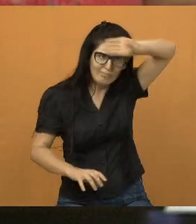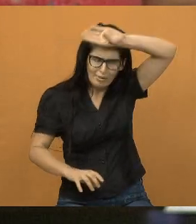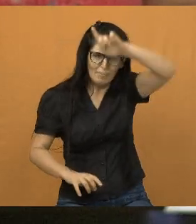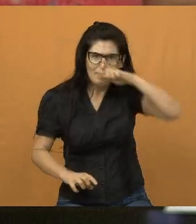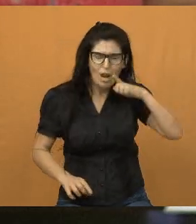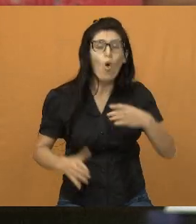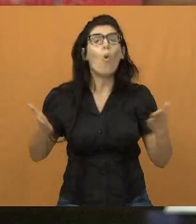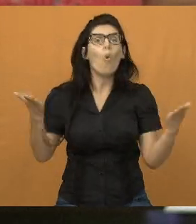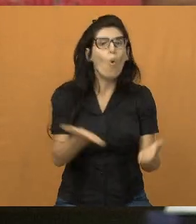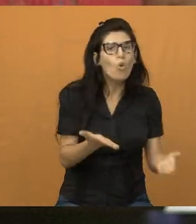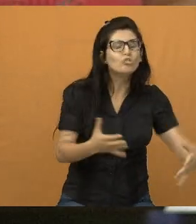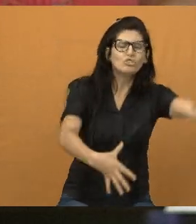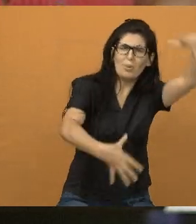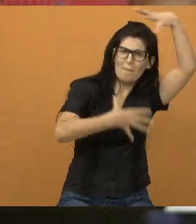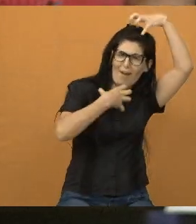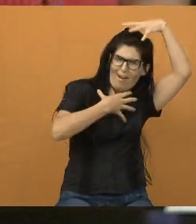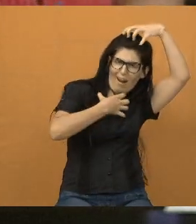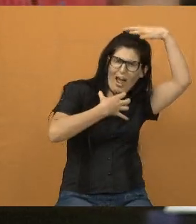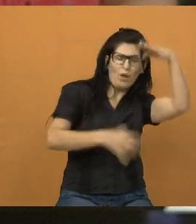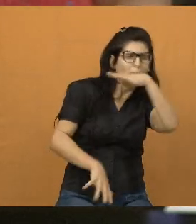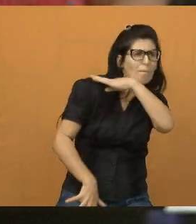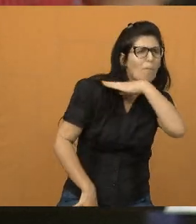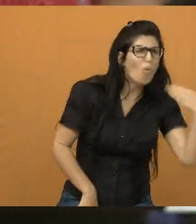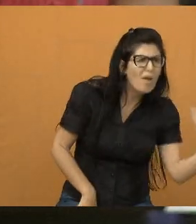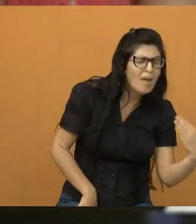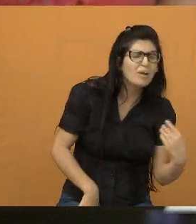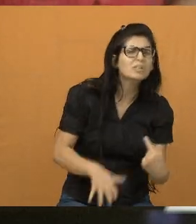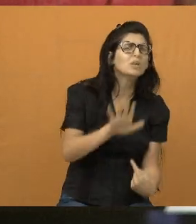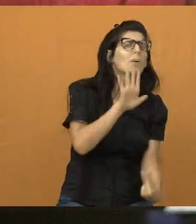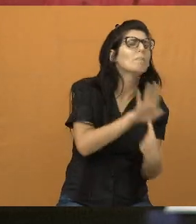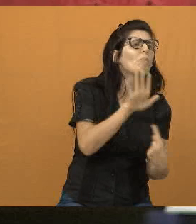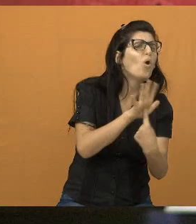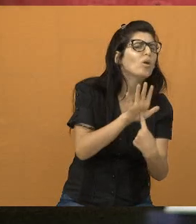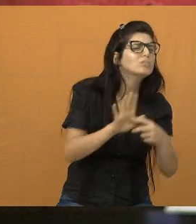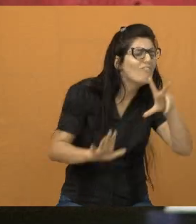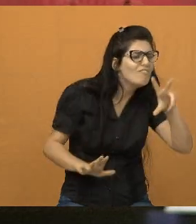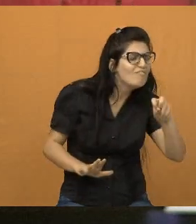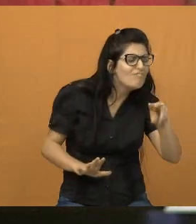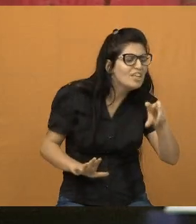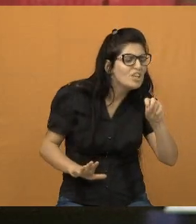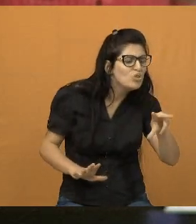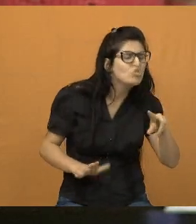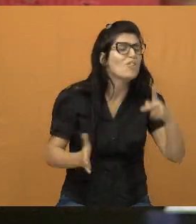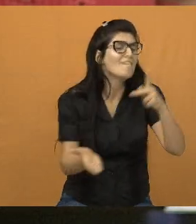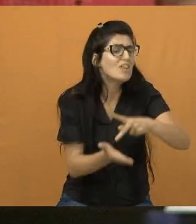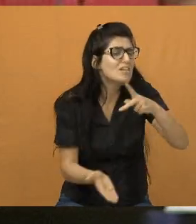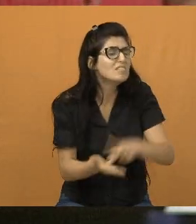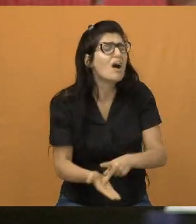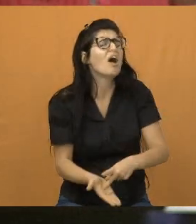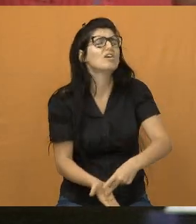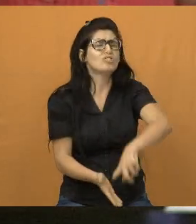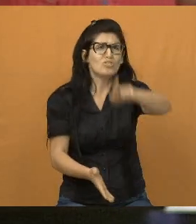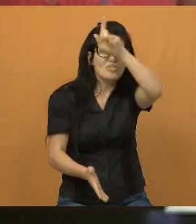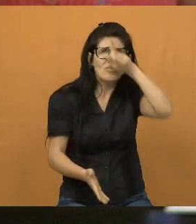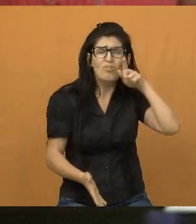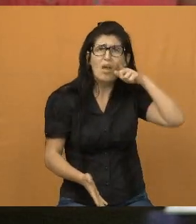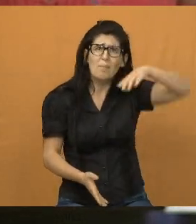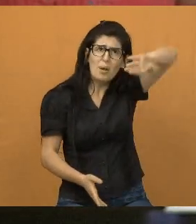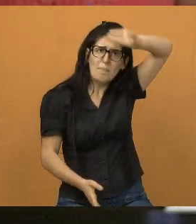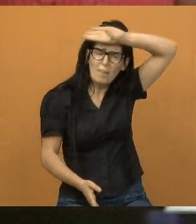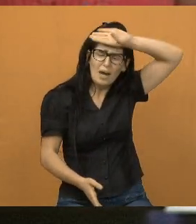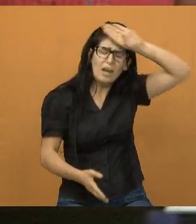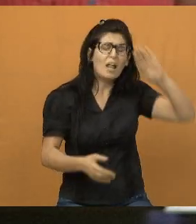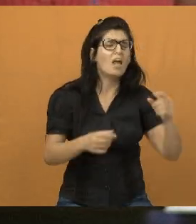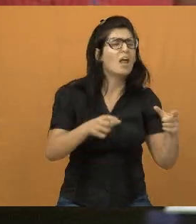temos macacos que, ao morrer, indicam para a gente onde está o vírus da febre amarela e indicam qual é a região estratégica